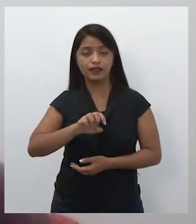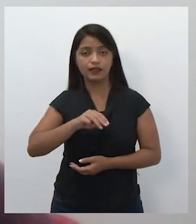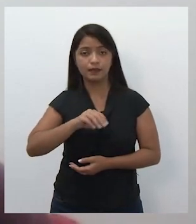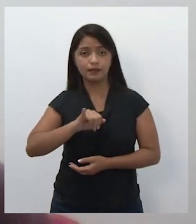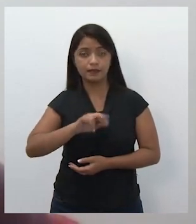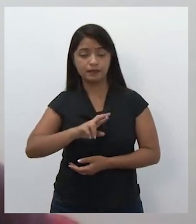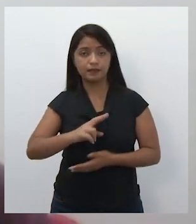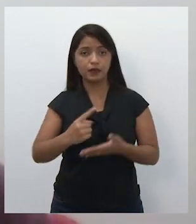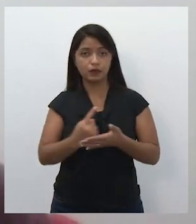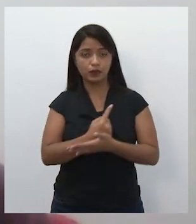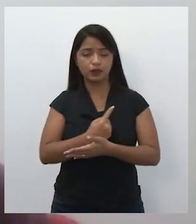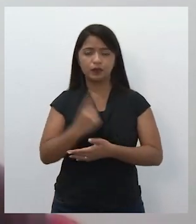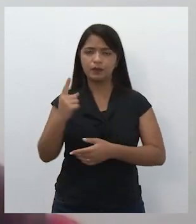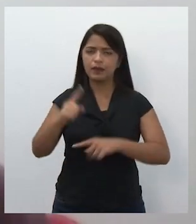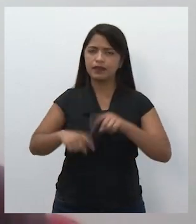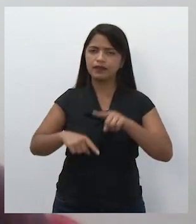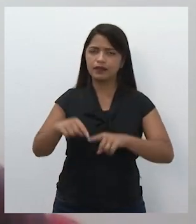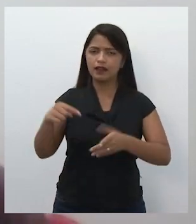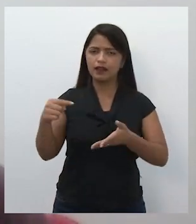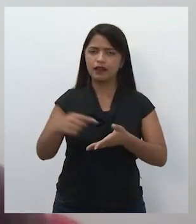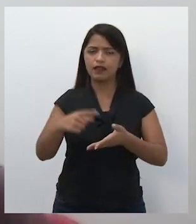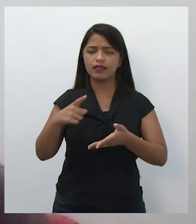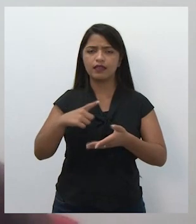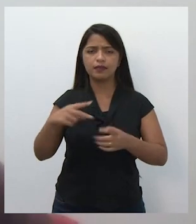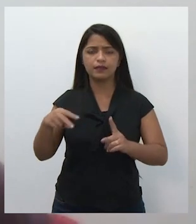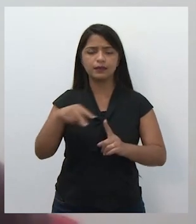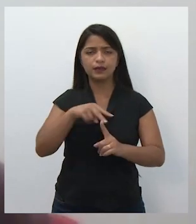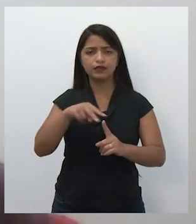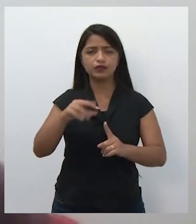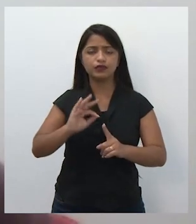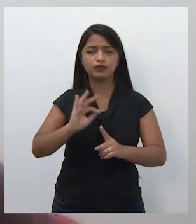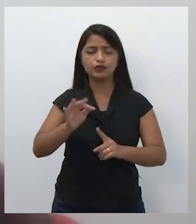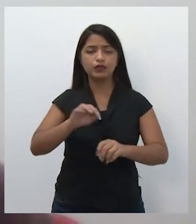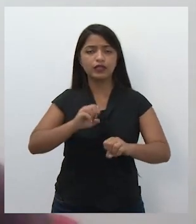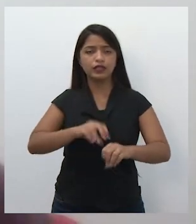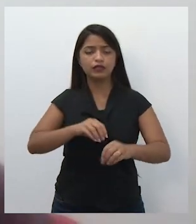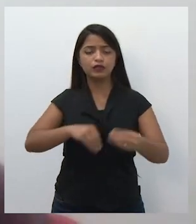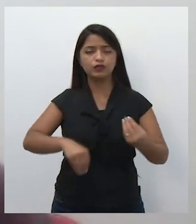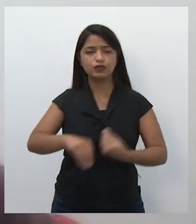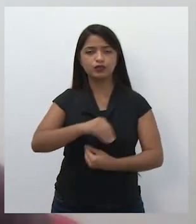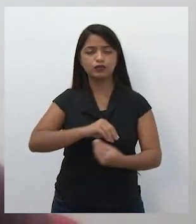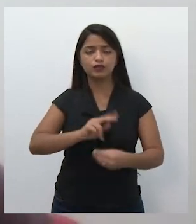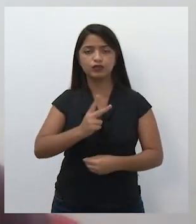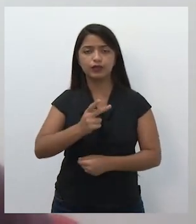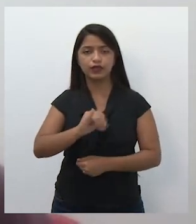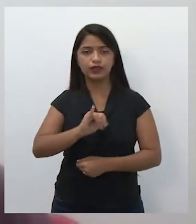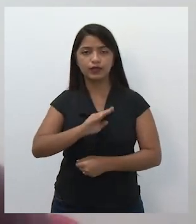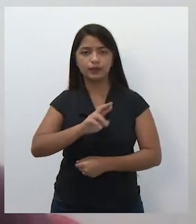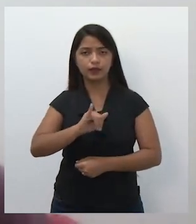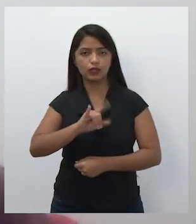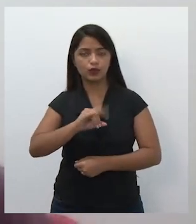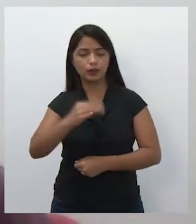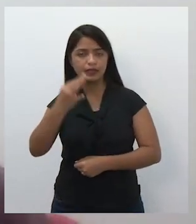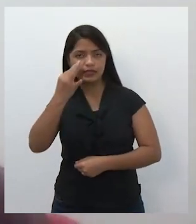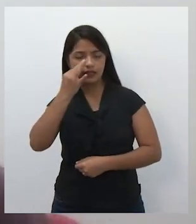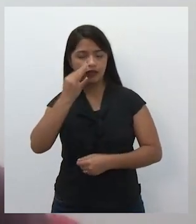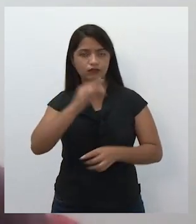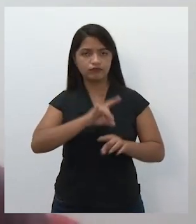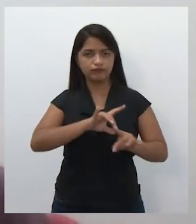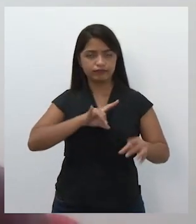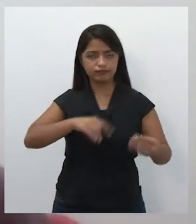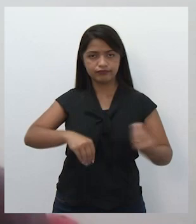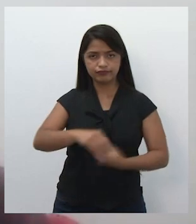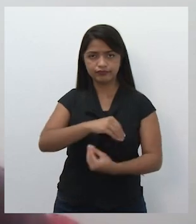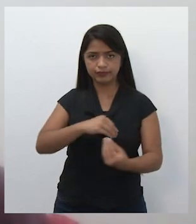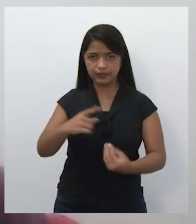material considera a perspectiva do ensino híbrido? Eu já vou também colocar junto com uma pergunta da professora Graziella, né, que